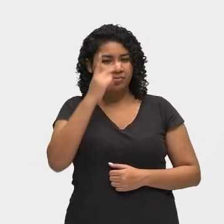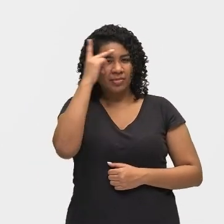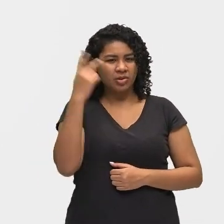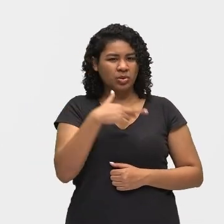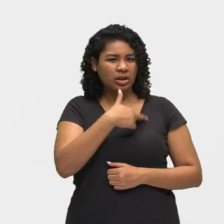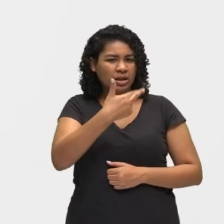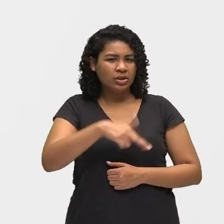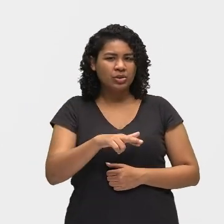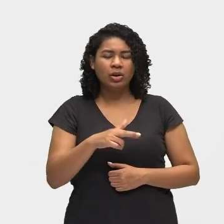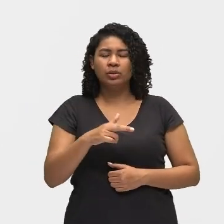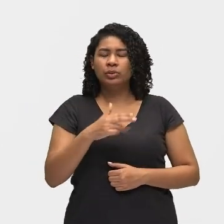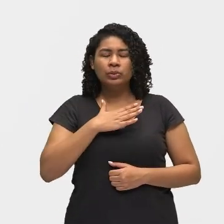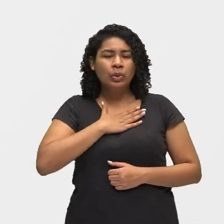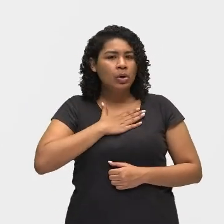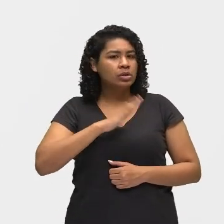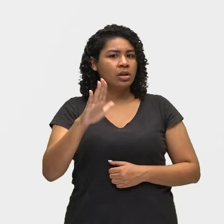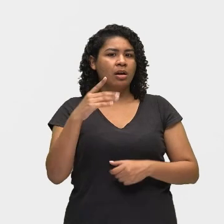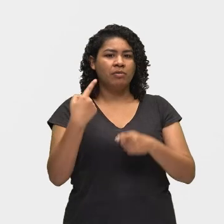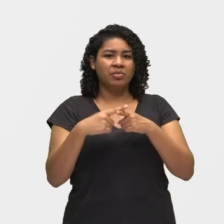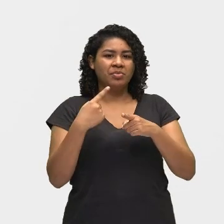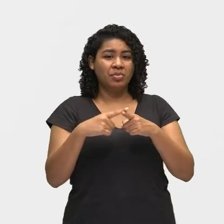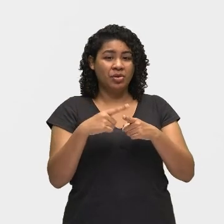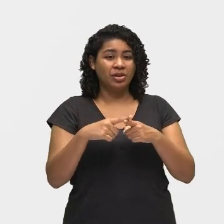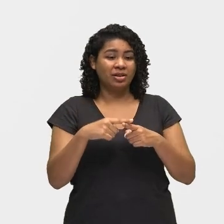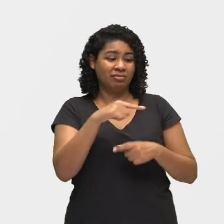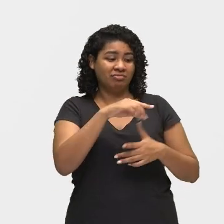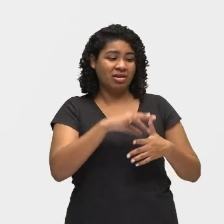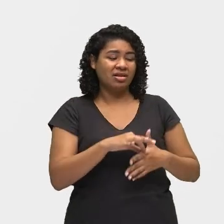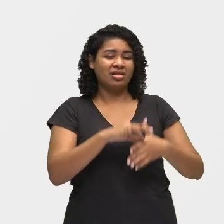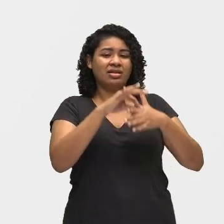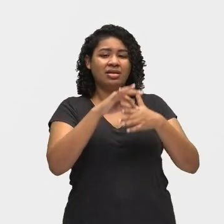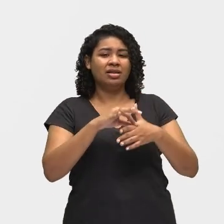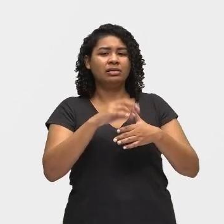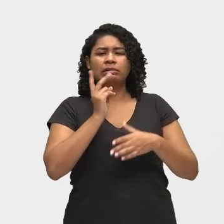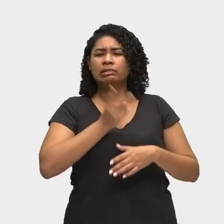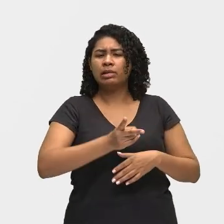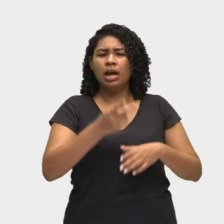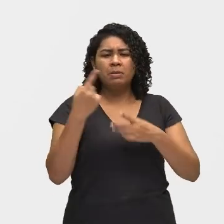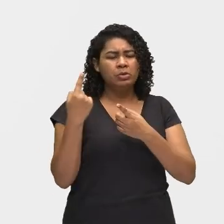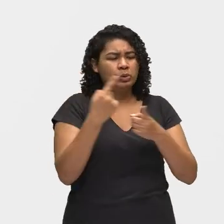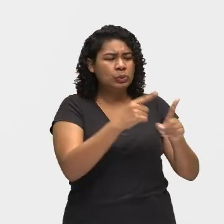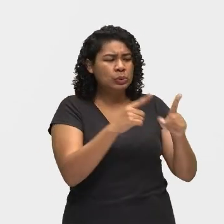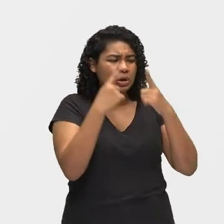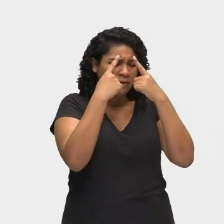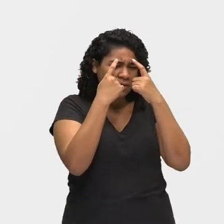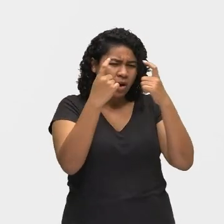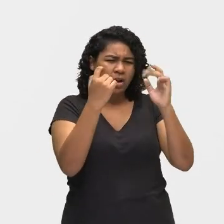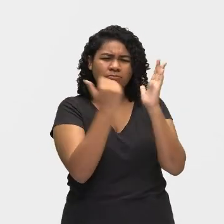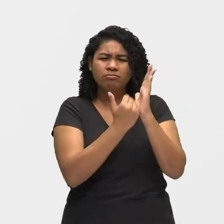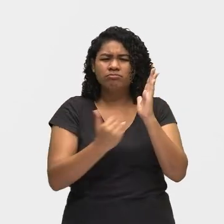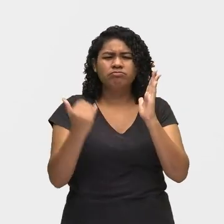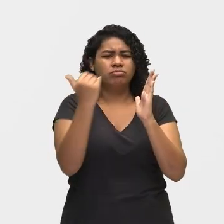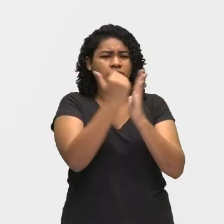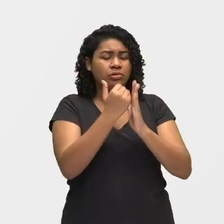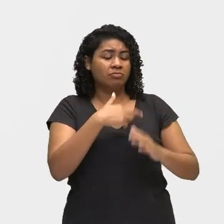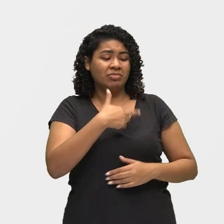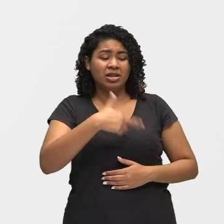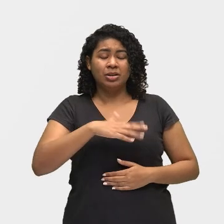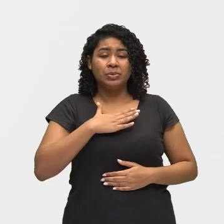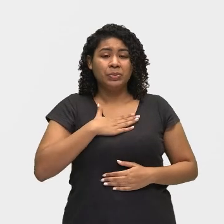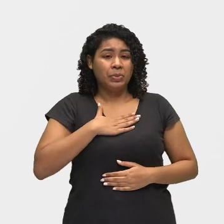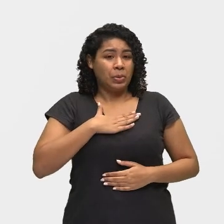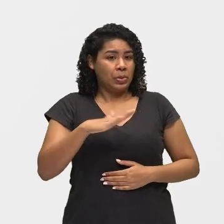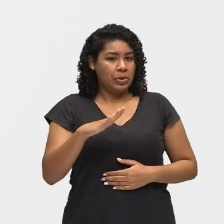pelas atrocidades cometidas pelos colonos leigos para com os nativos. E claro que isso, por sua vez, vai culminar no último